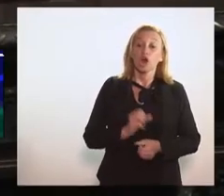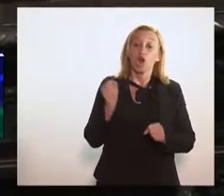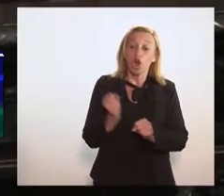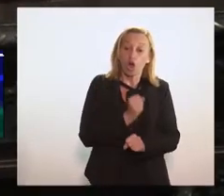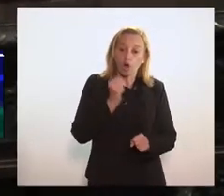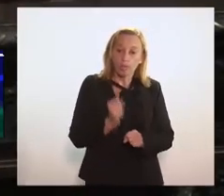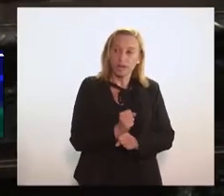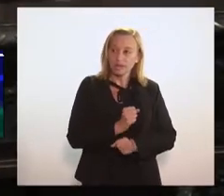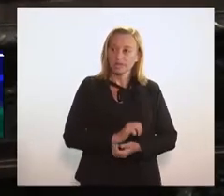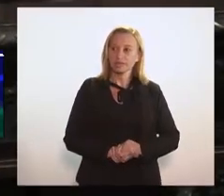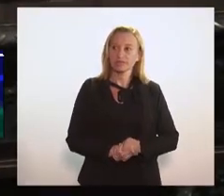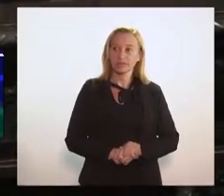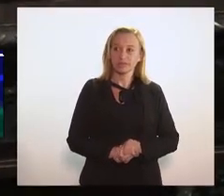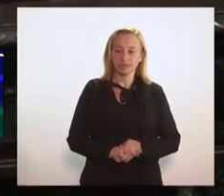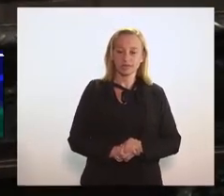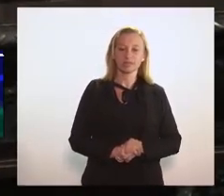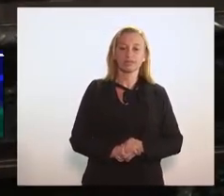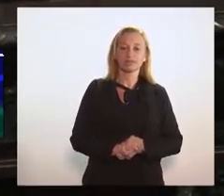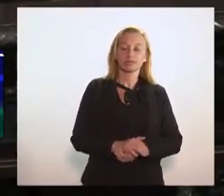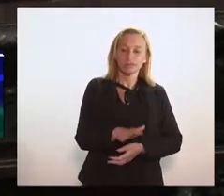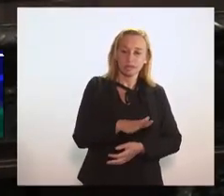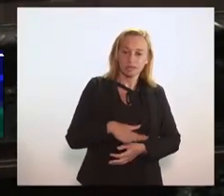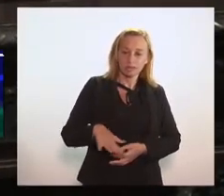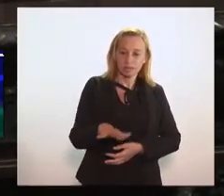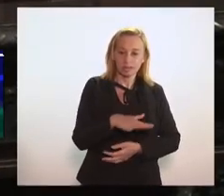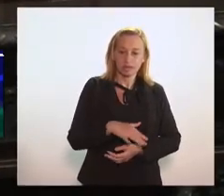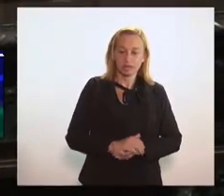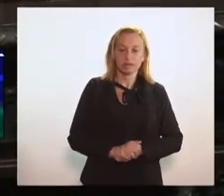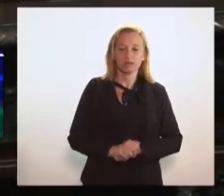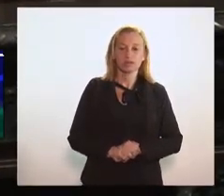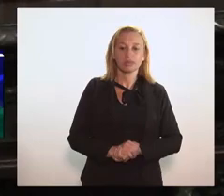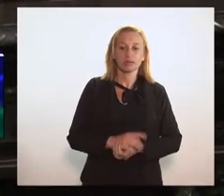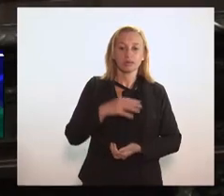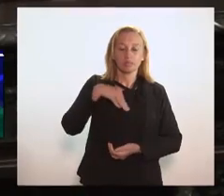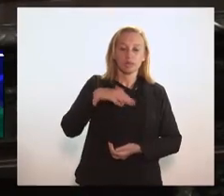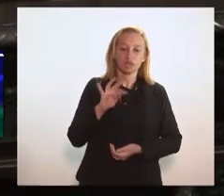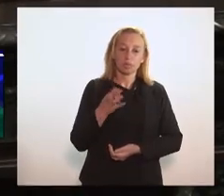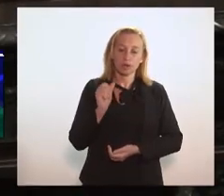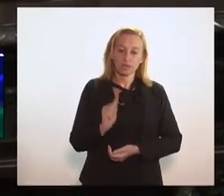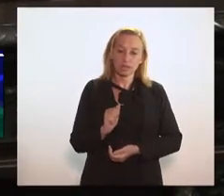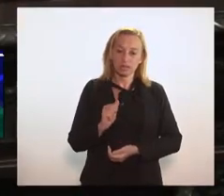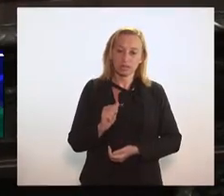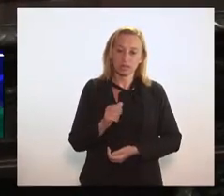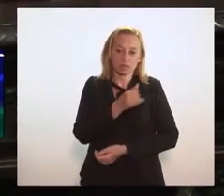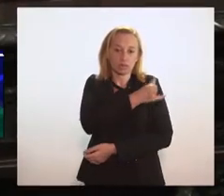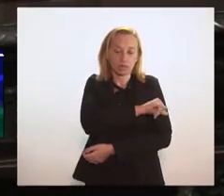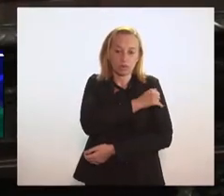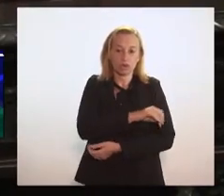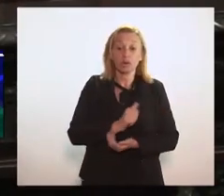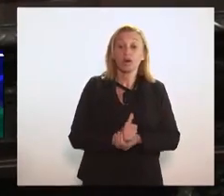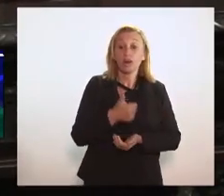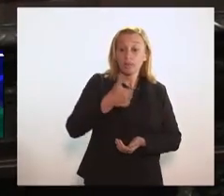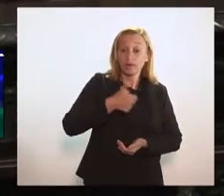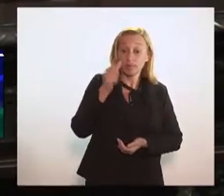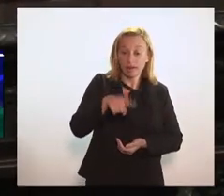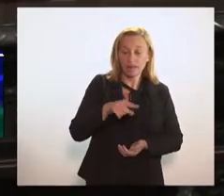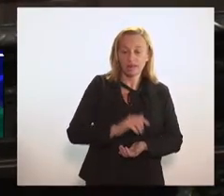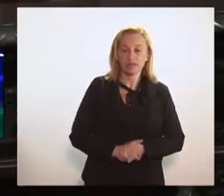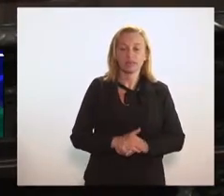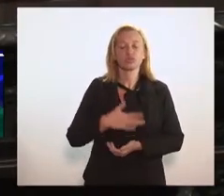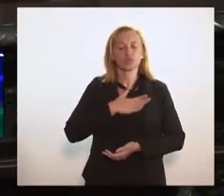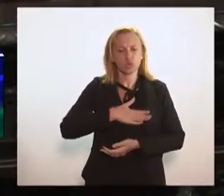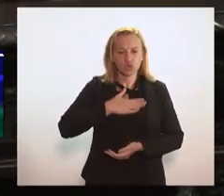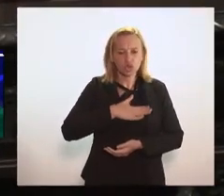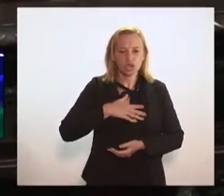Obras essas na região leste metropolitana do Rio de Janeiro. A primeira delas, que eu gostaria de